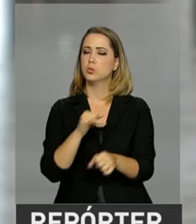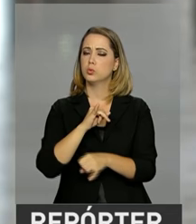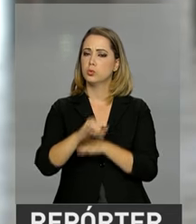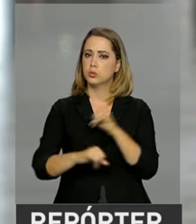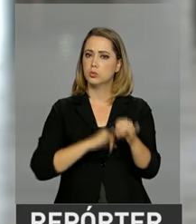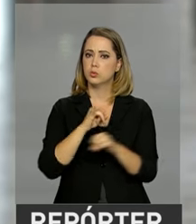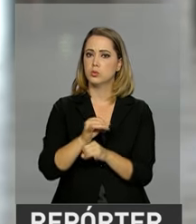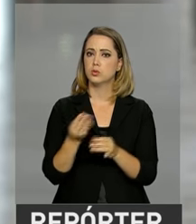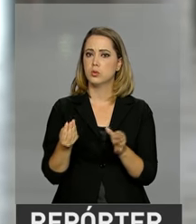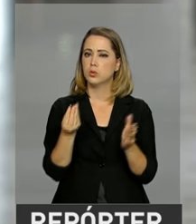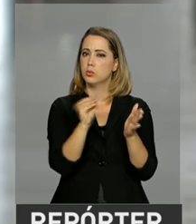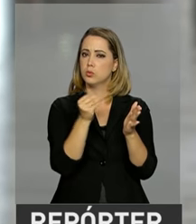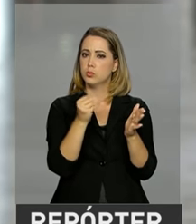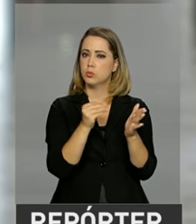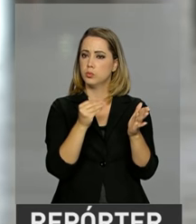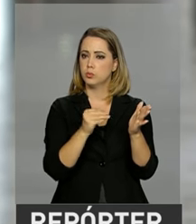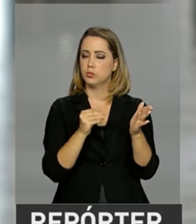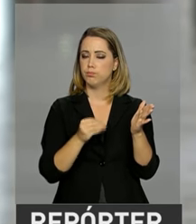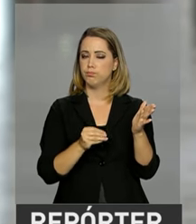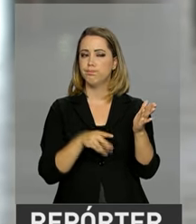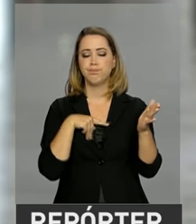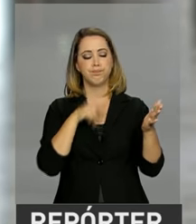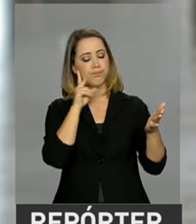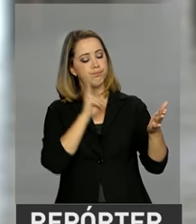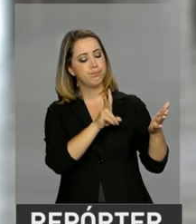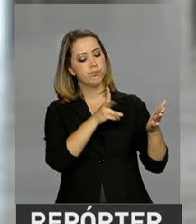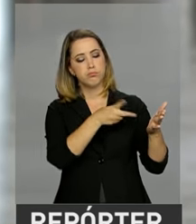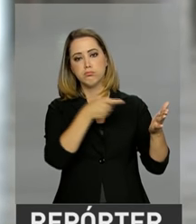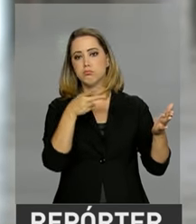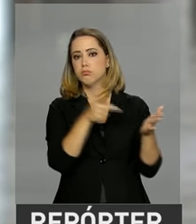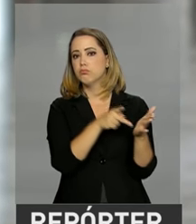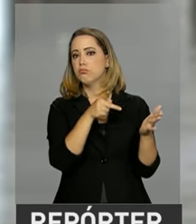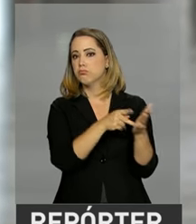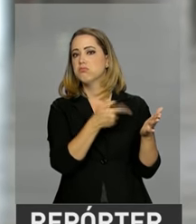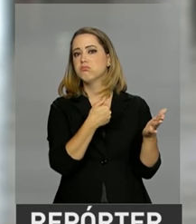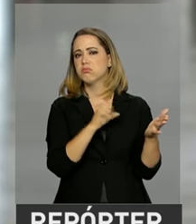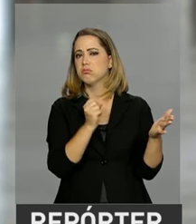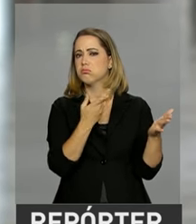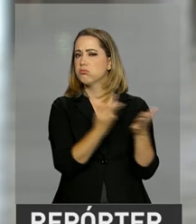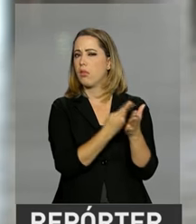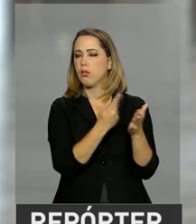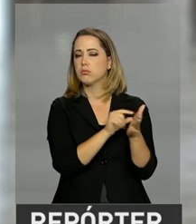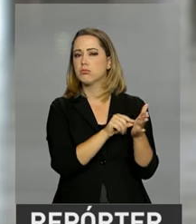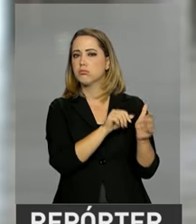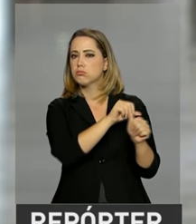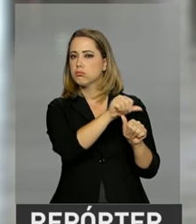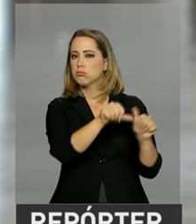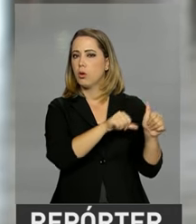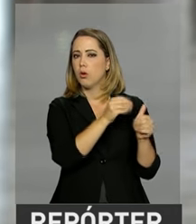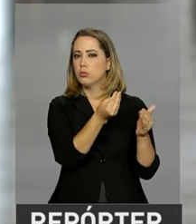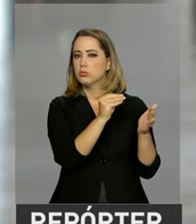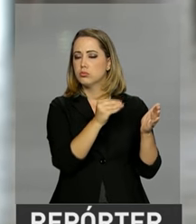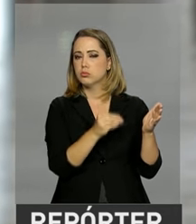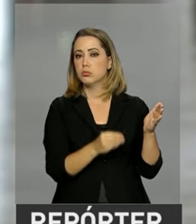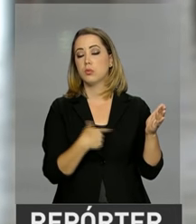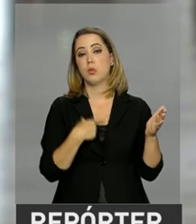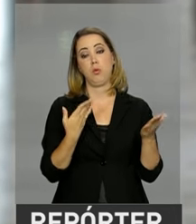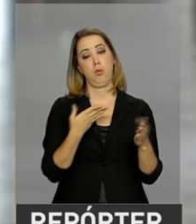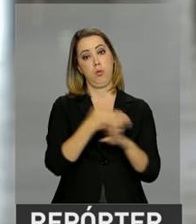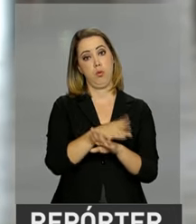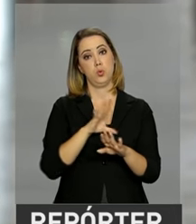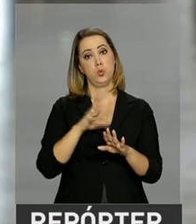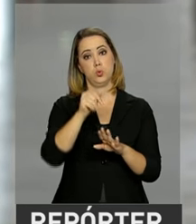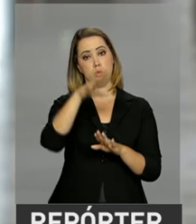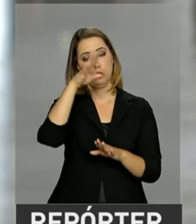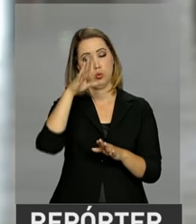estão sendo incluídas nesse sistema desde a semana passada pelas instituições de ensino superior que participam